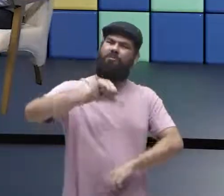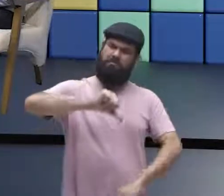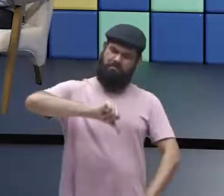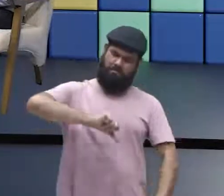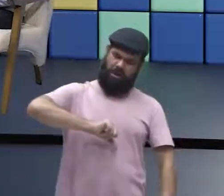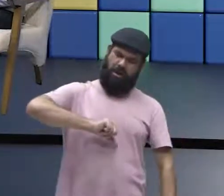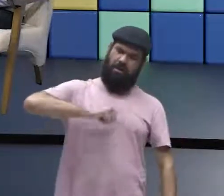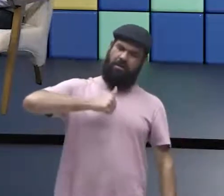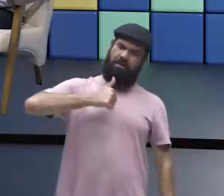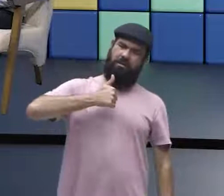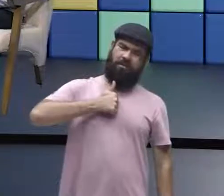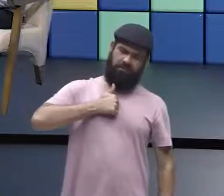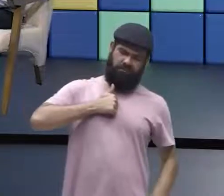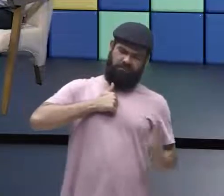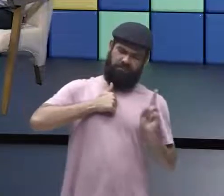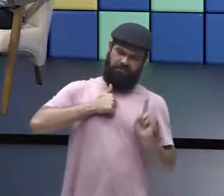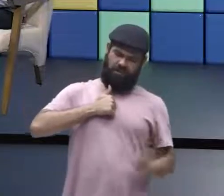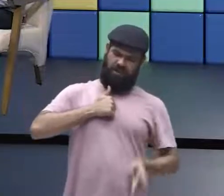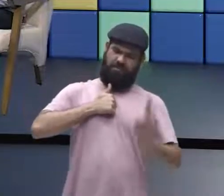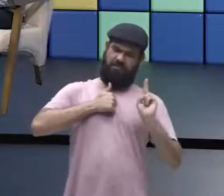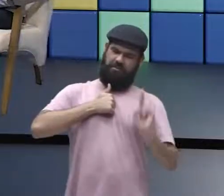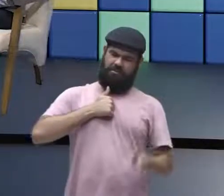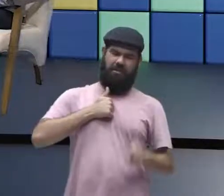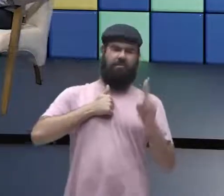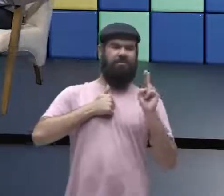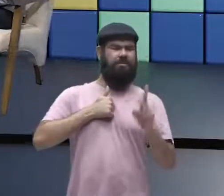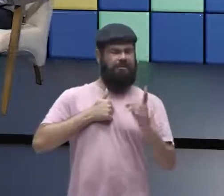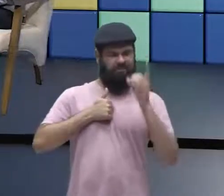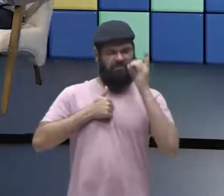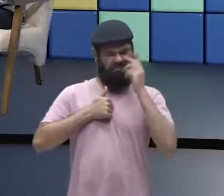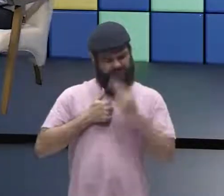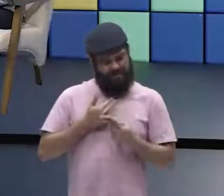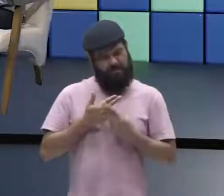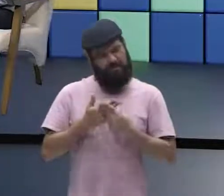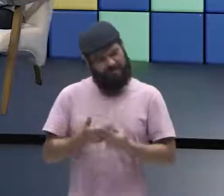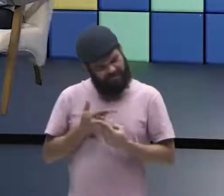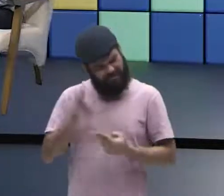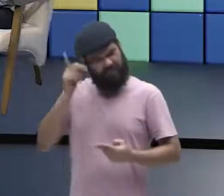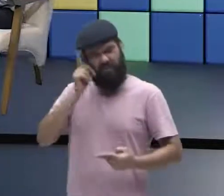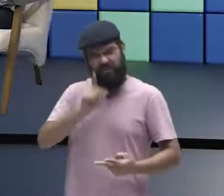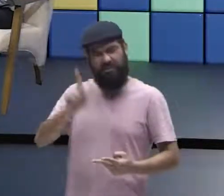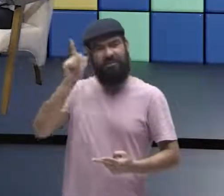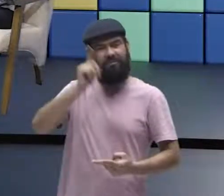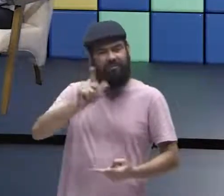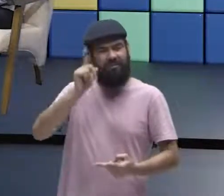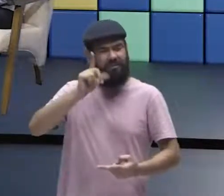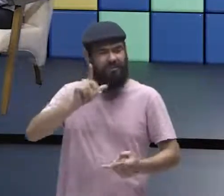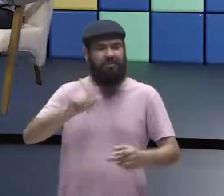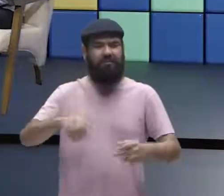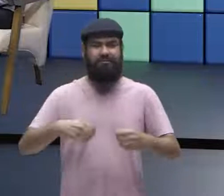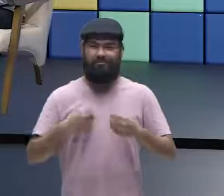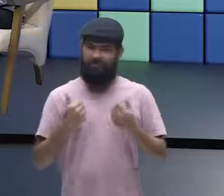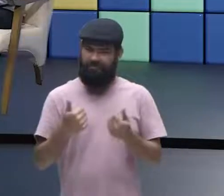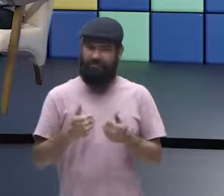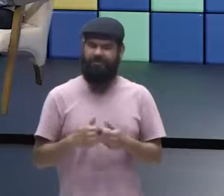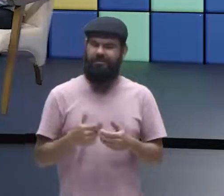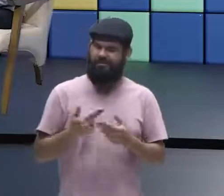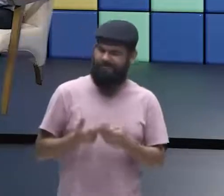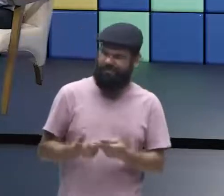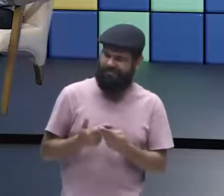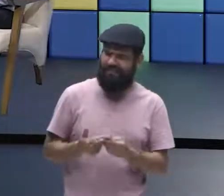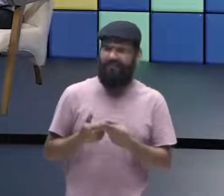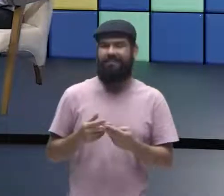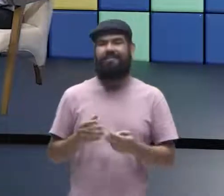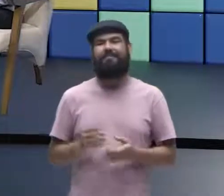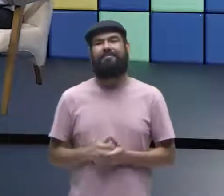coisa, né? Cada dia é uma vitória, né? A gente tem que comemorar as pequenas ações positivas, o nosso bem-estar a